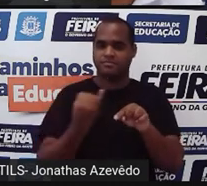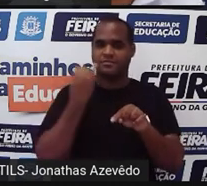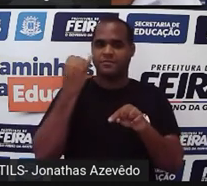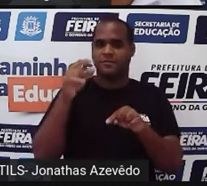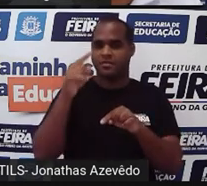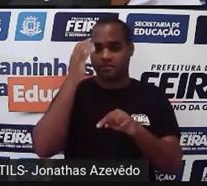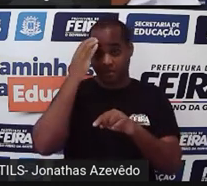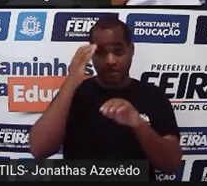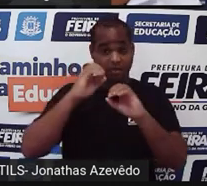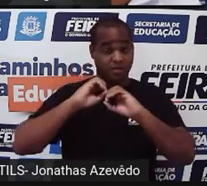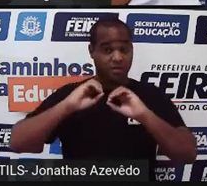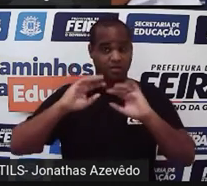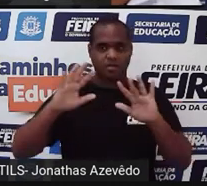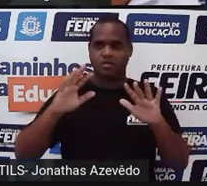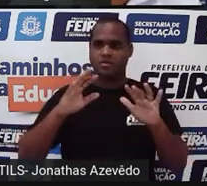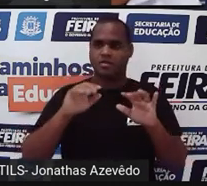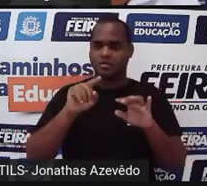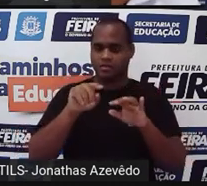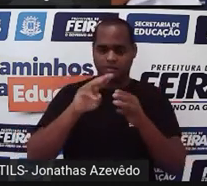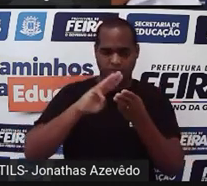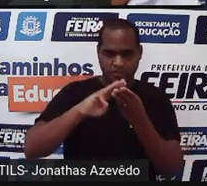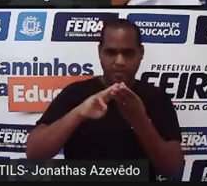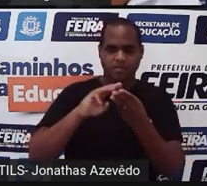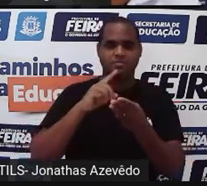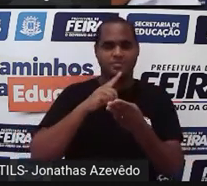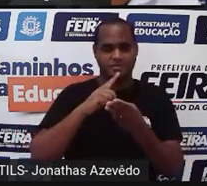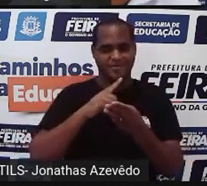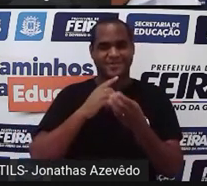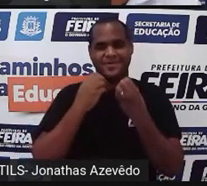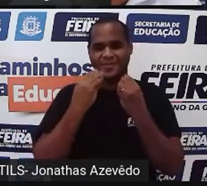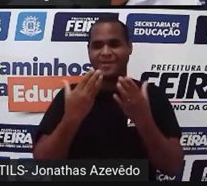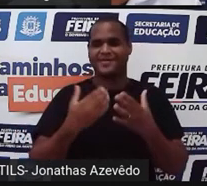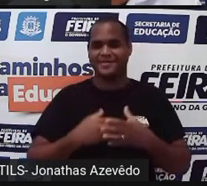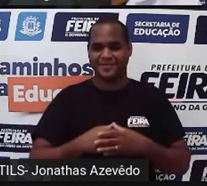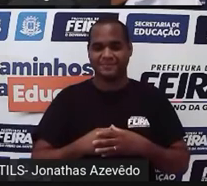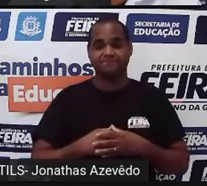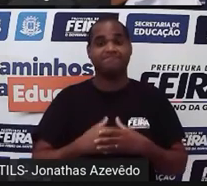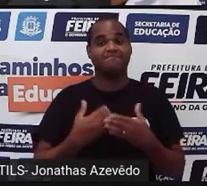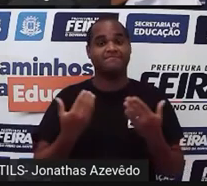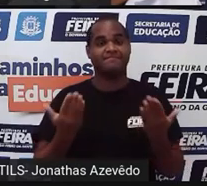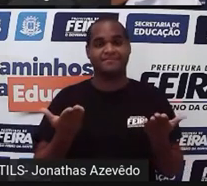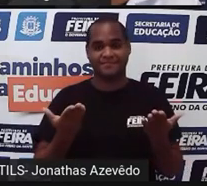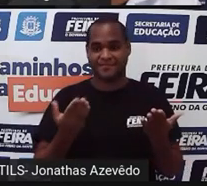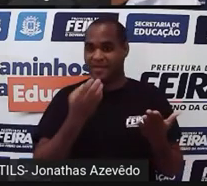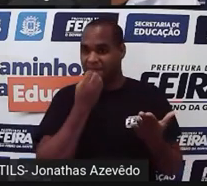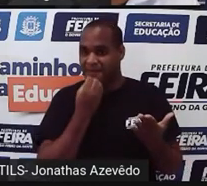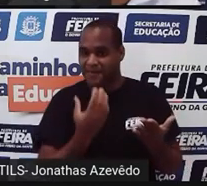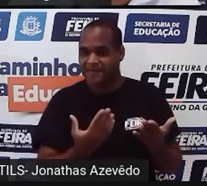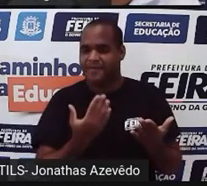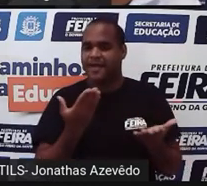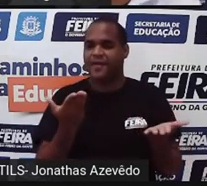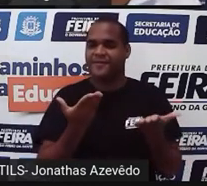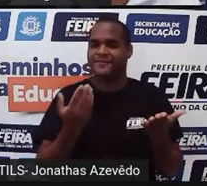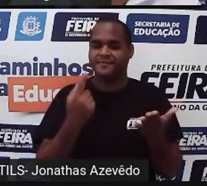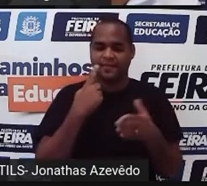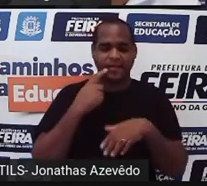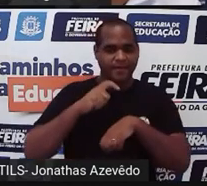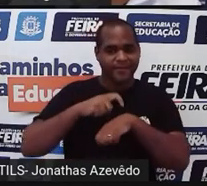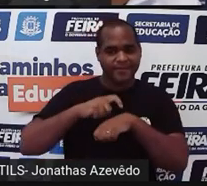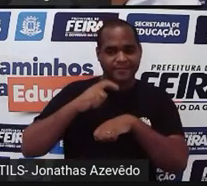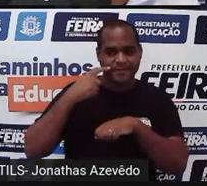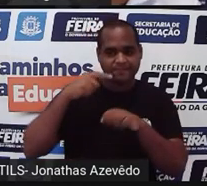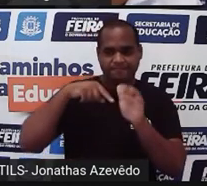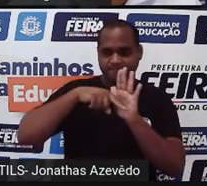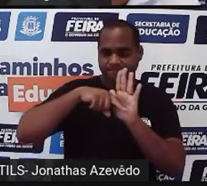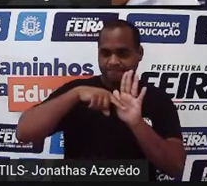entender as coisas, onde tem matemática por dentro, né? Então é isso aí, tá bom? Vamos fazer aquele momento de